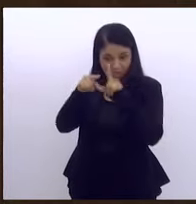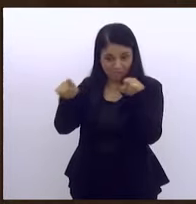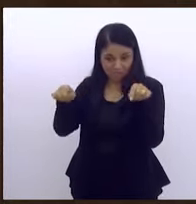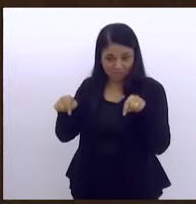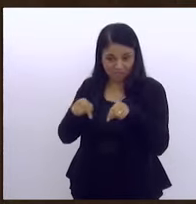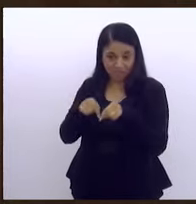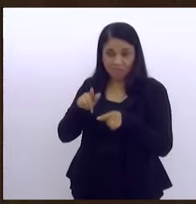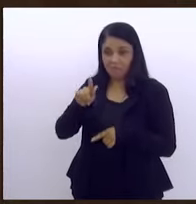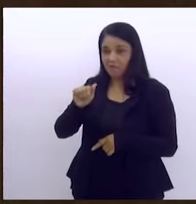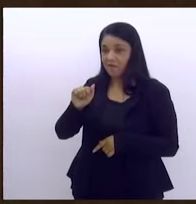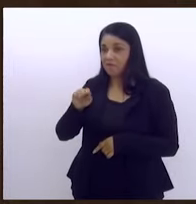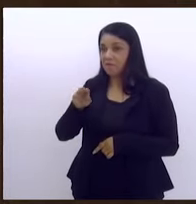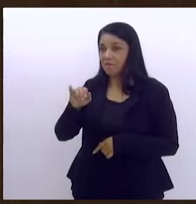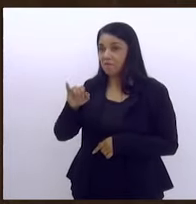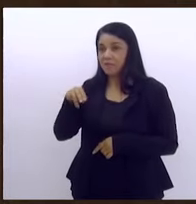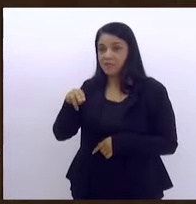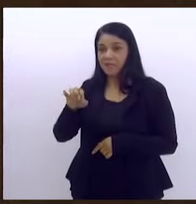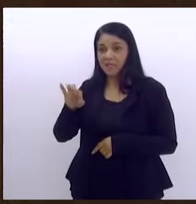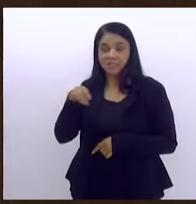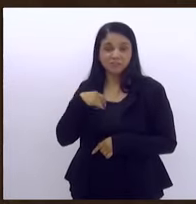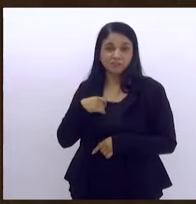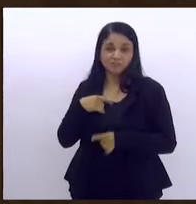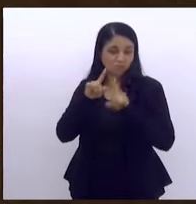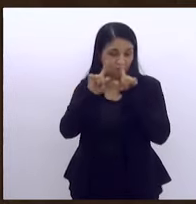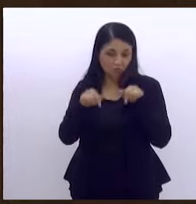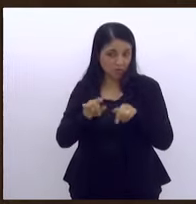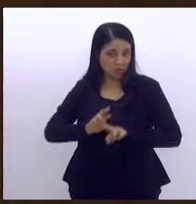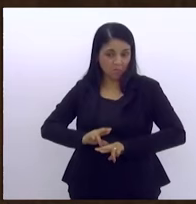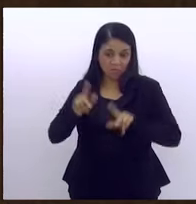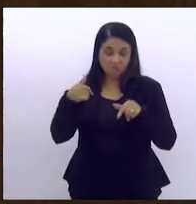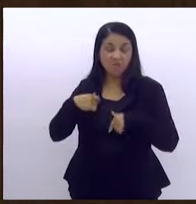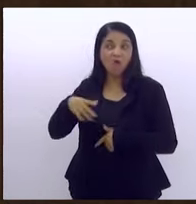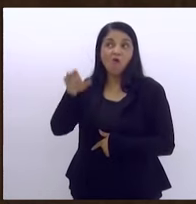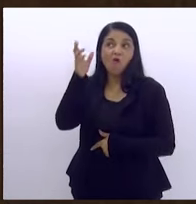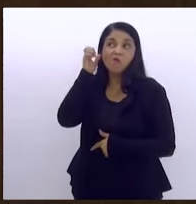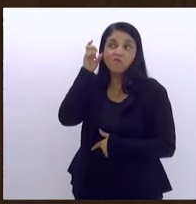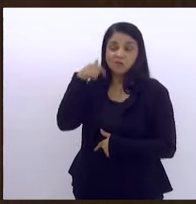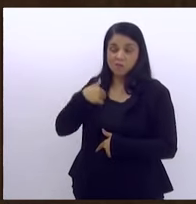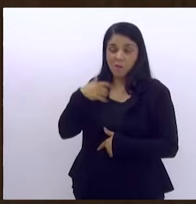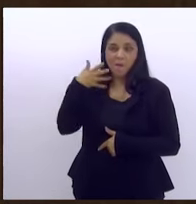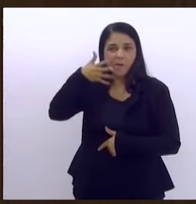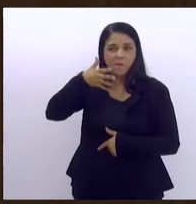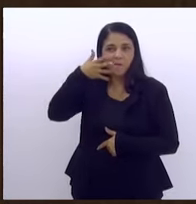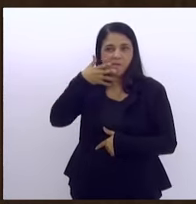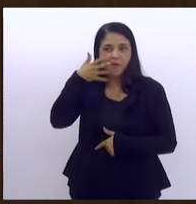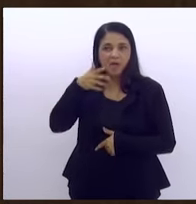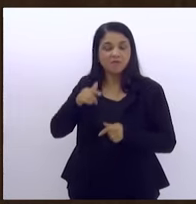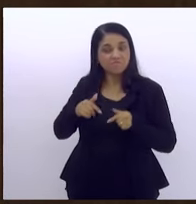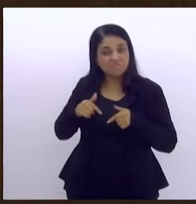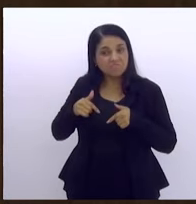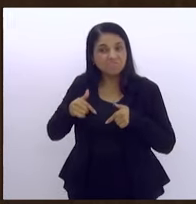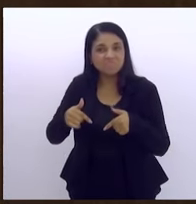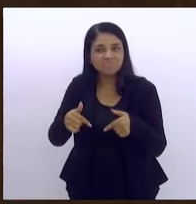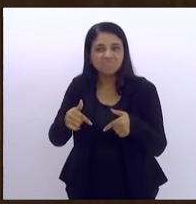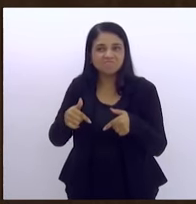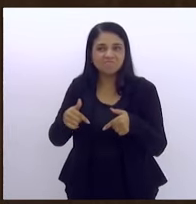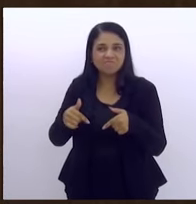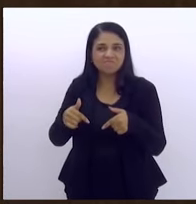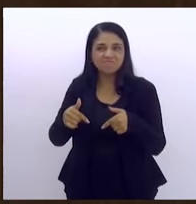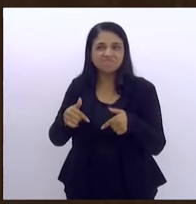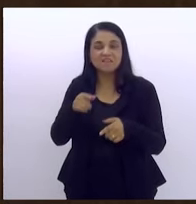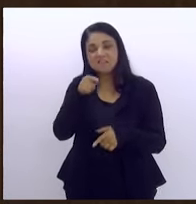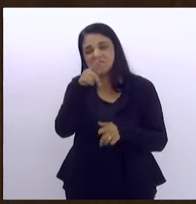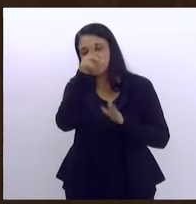não é funcionária, não é? Está lá no gabinete me ouvindo. E uma iniciativa como